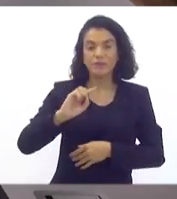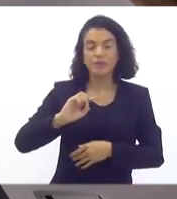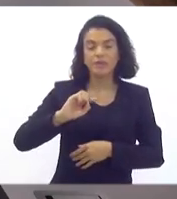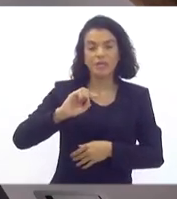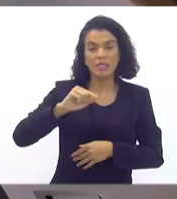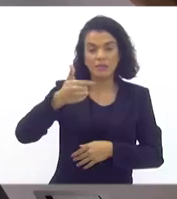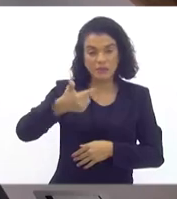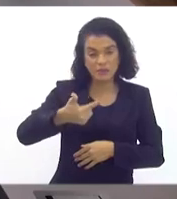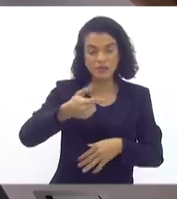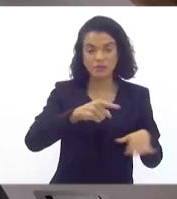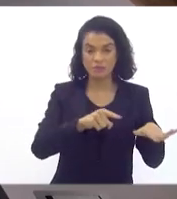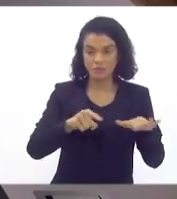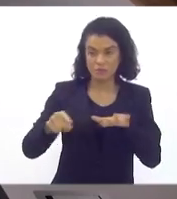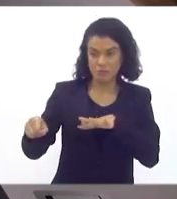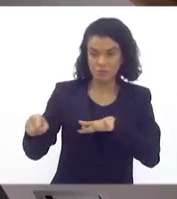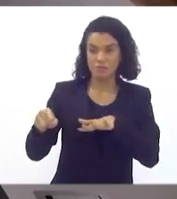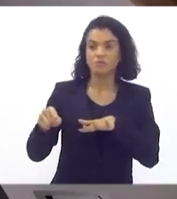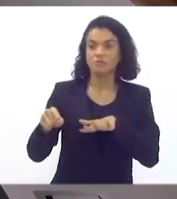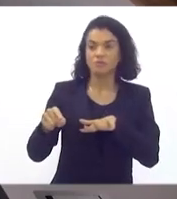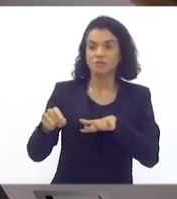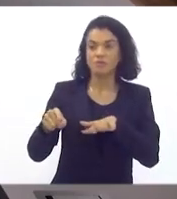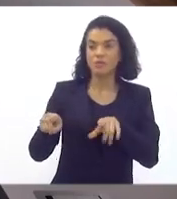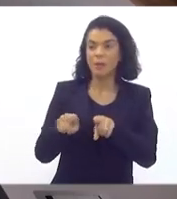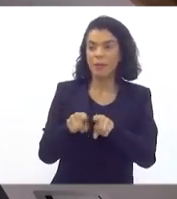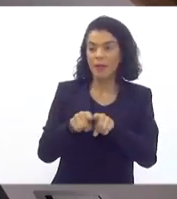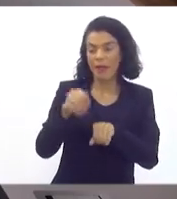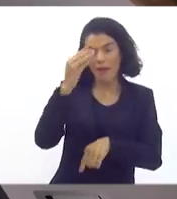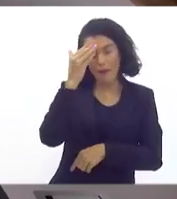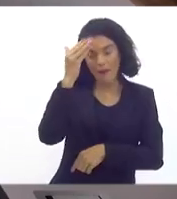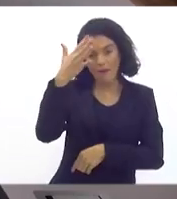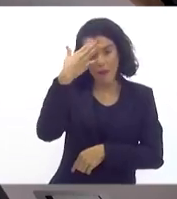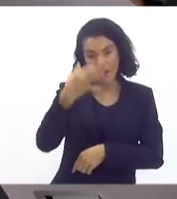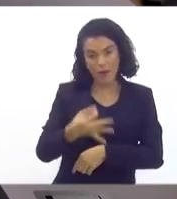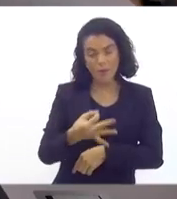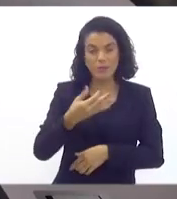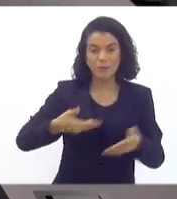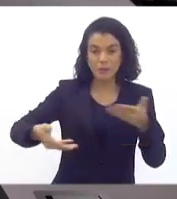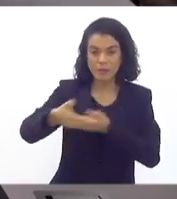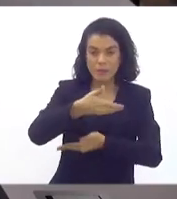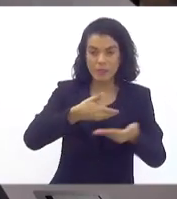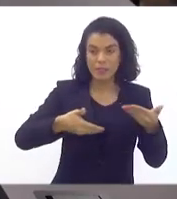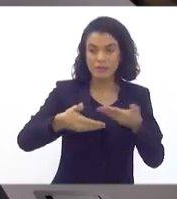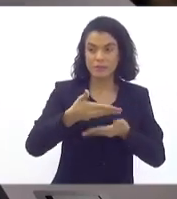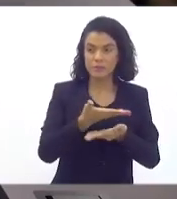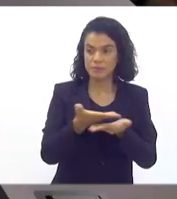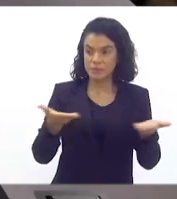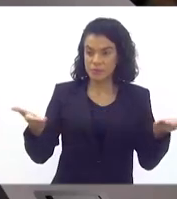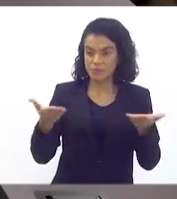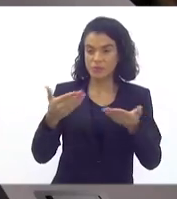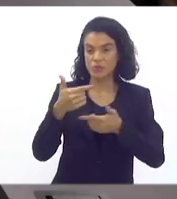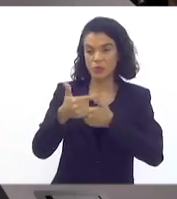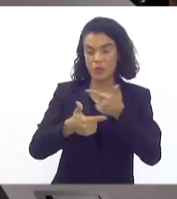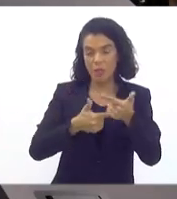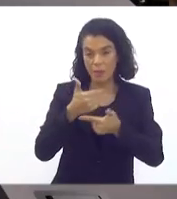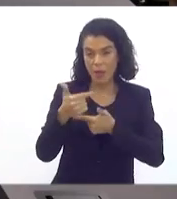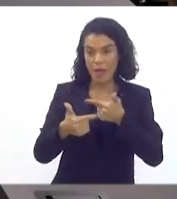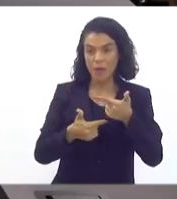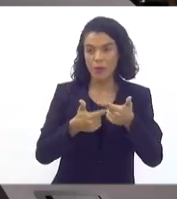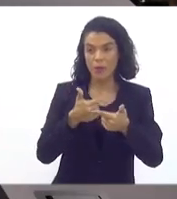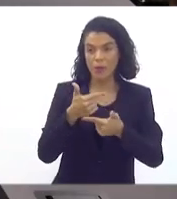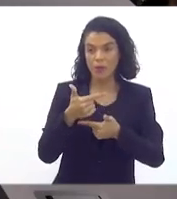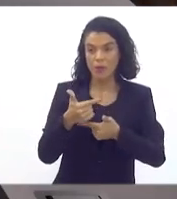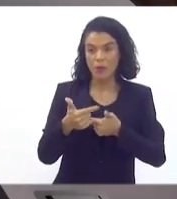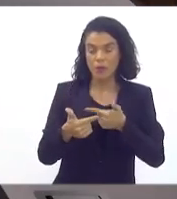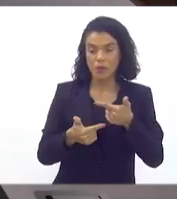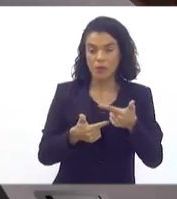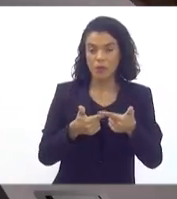reunião e mais uma vez agradecendo aí a compreensão e a interação no nossos trabalhos fora aqui da